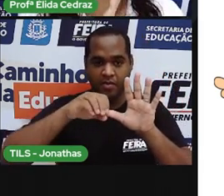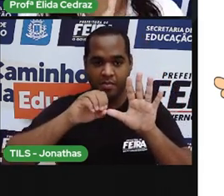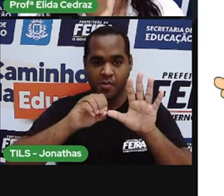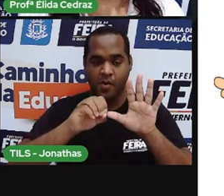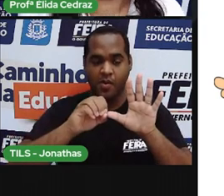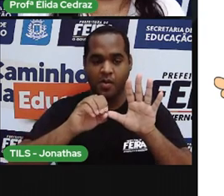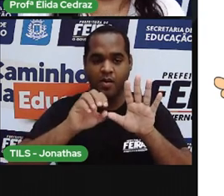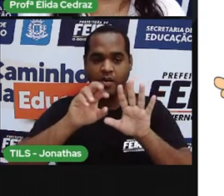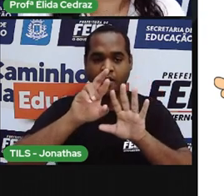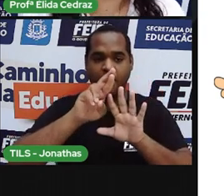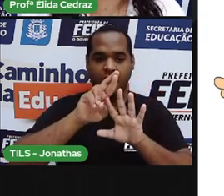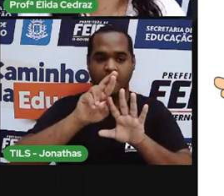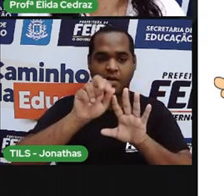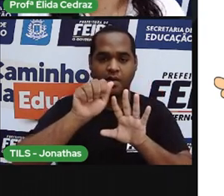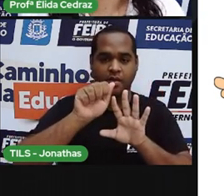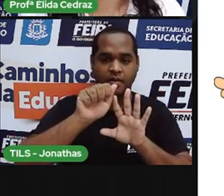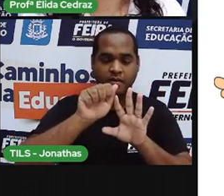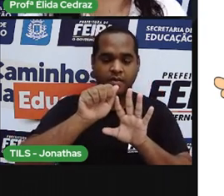mora.